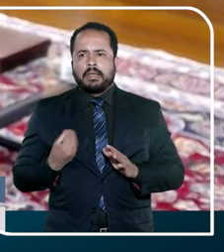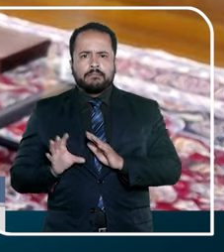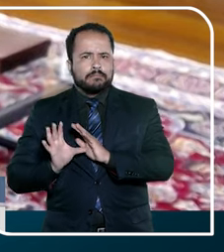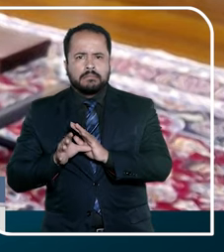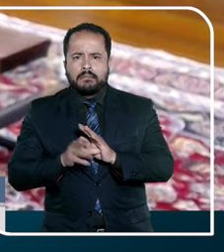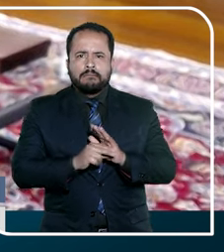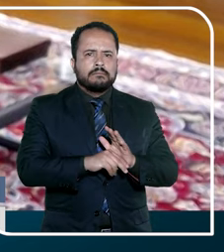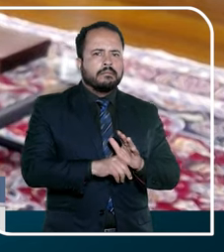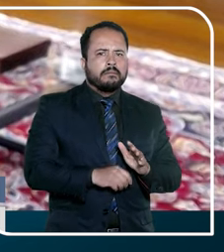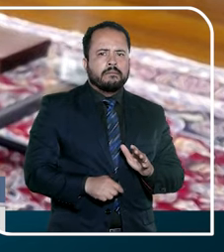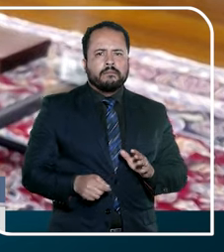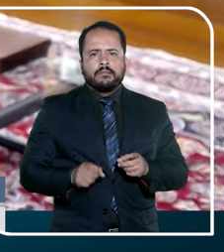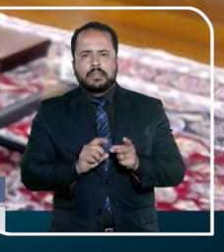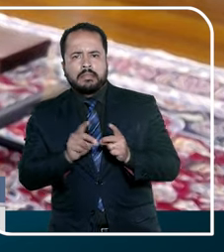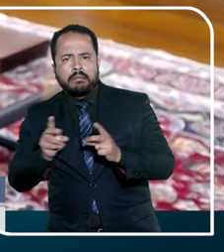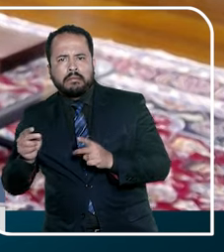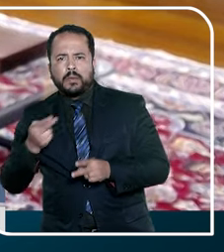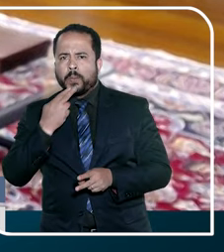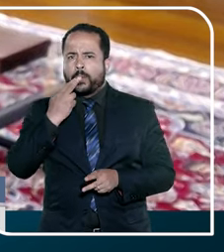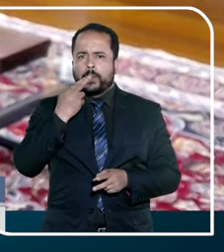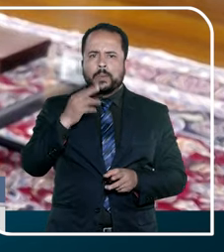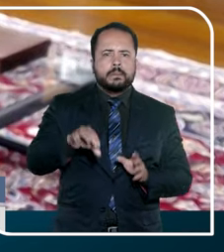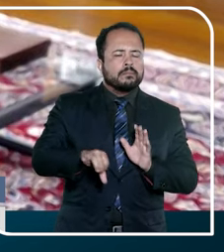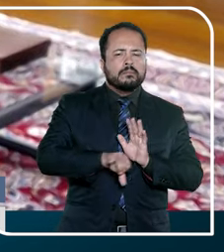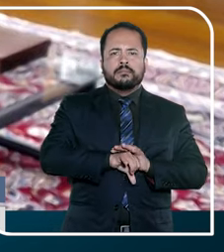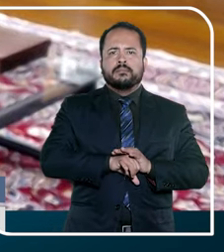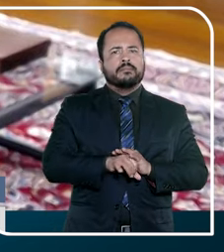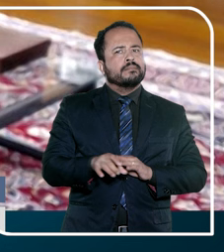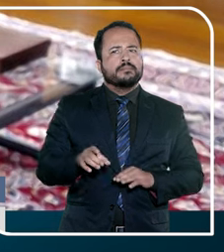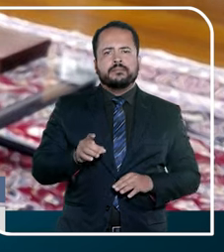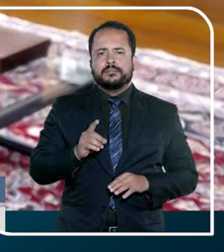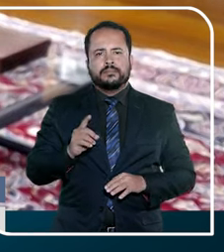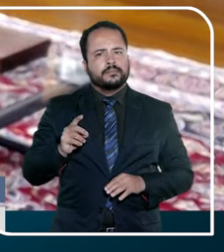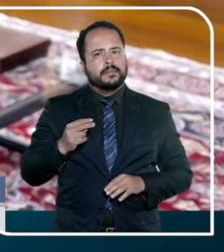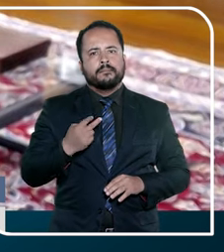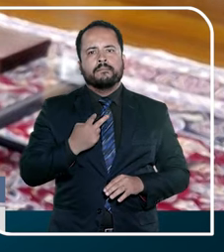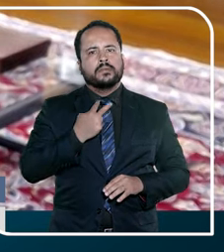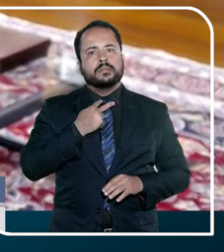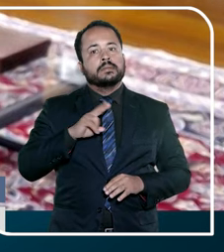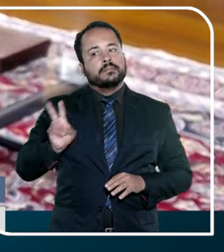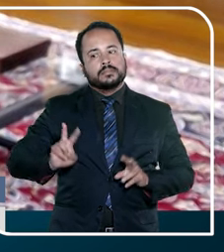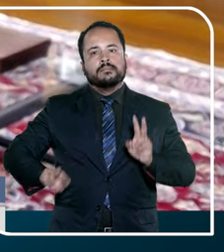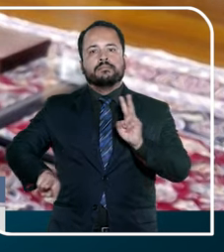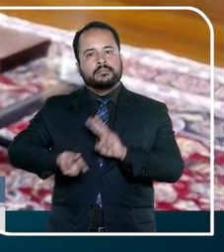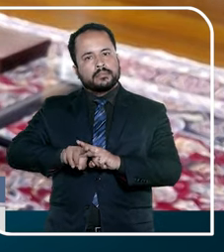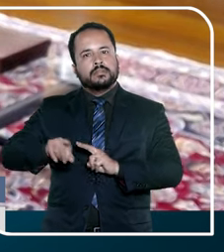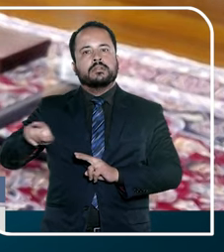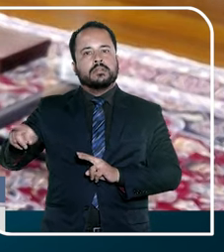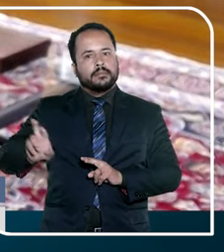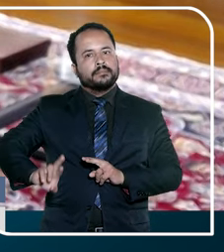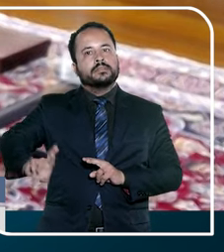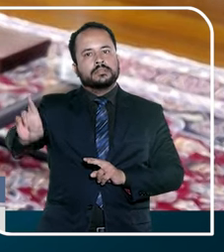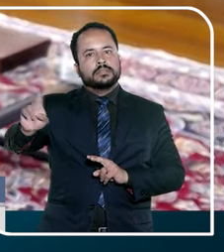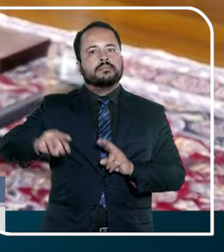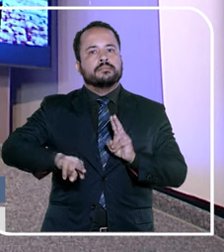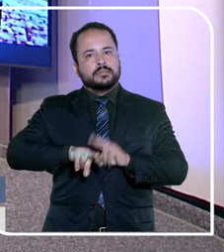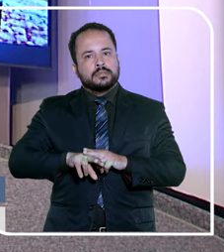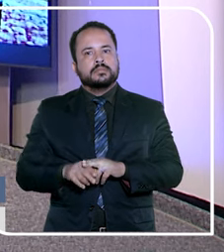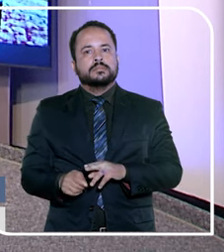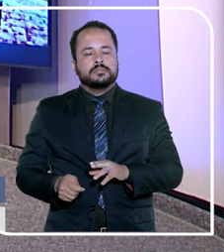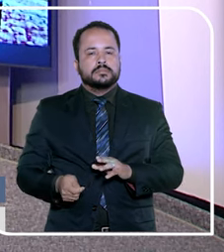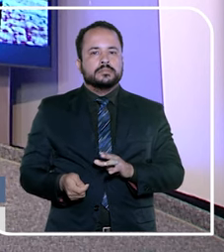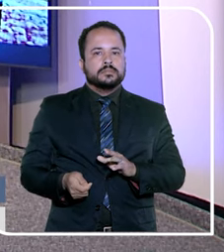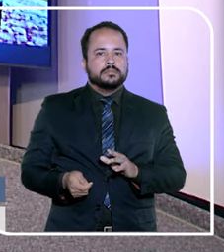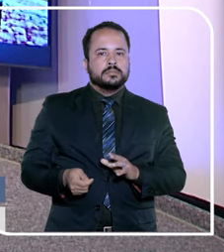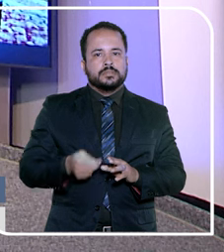cigarros isso não será tolerado e portanto a pessoa será punida com aor de contraban qualquer outra